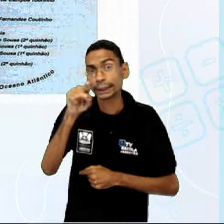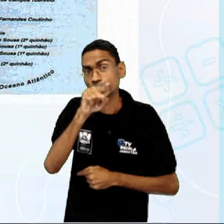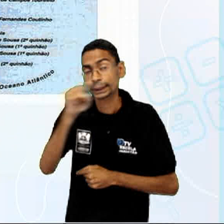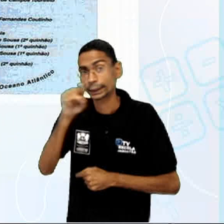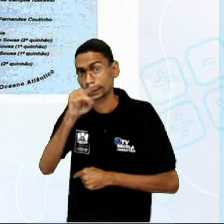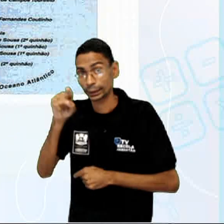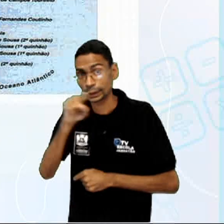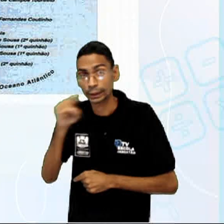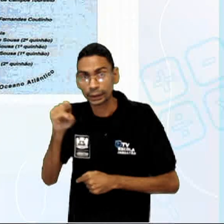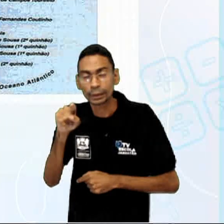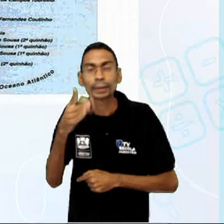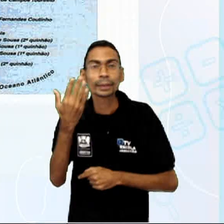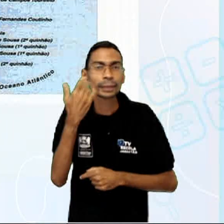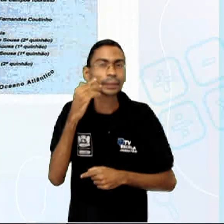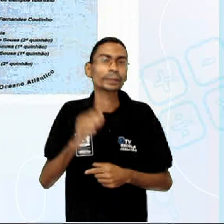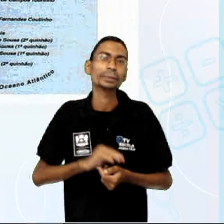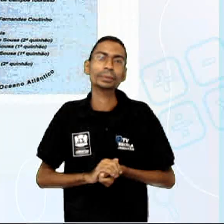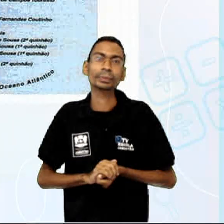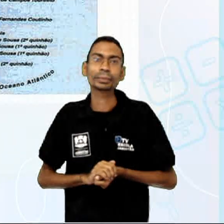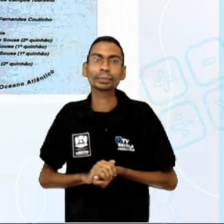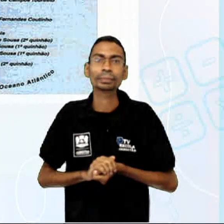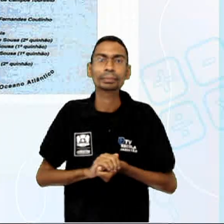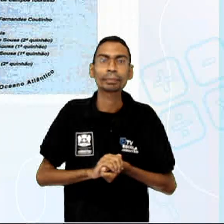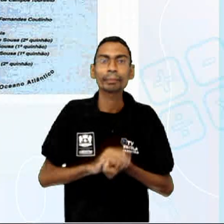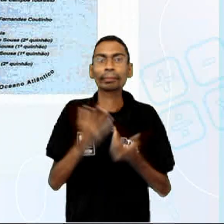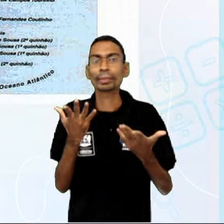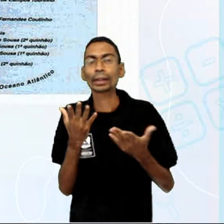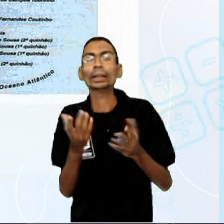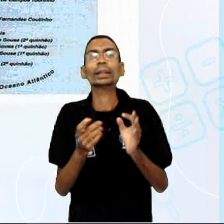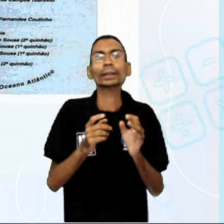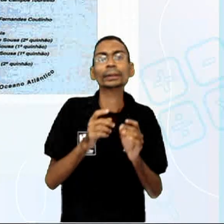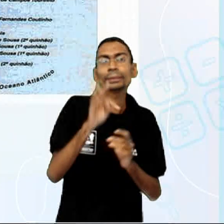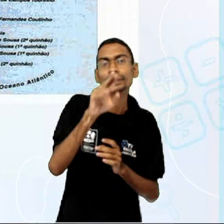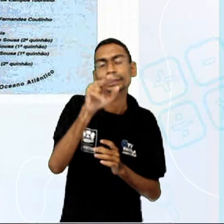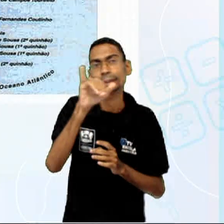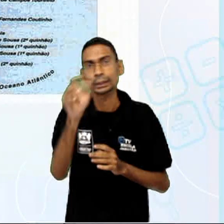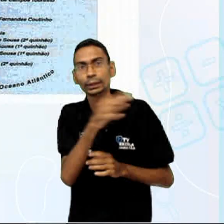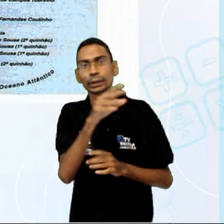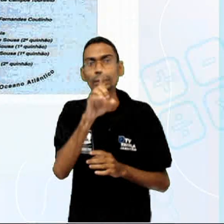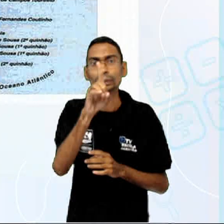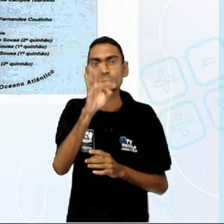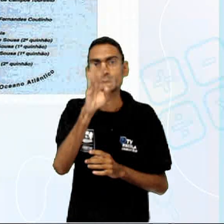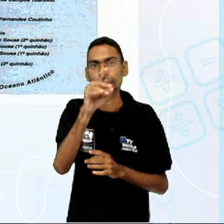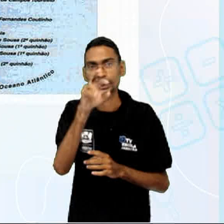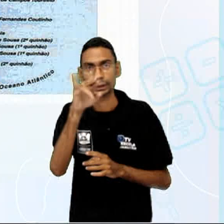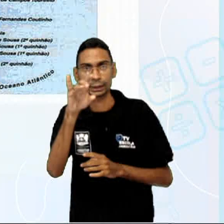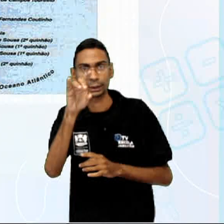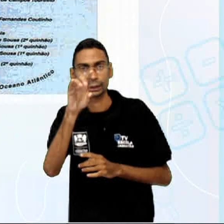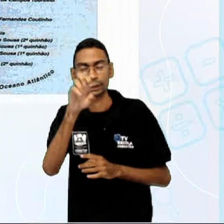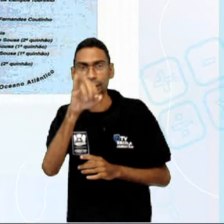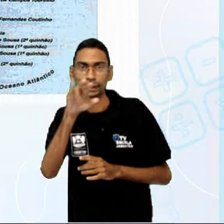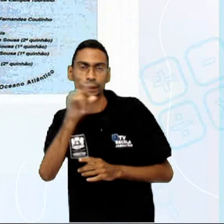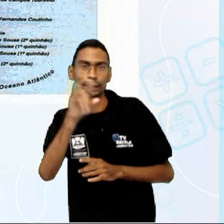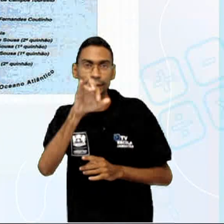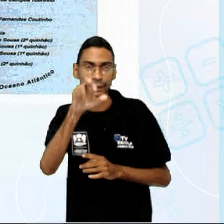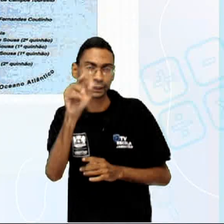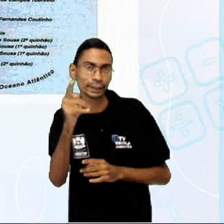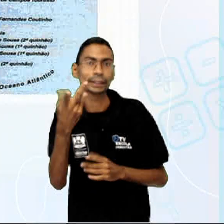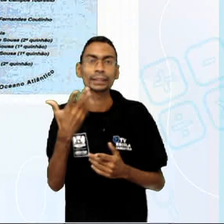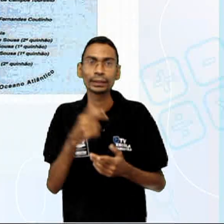ao Tratado de Tordesilhas, né? Era o limite, e aí foi traçado, né, essas linhas aí. Então,